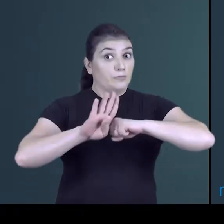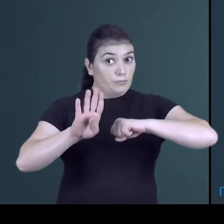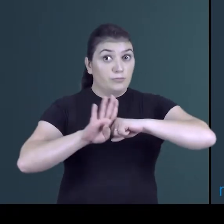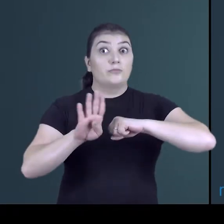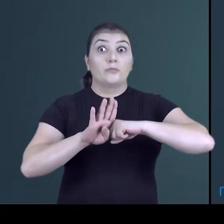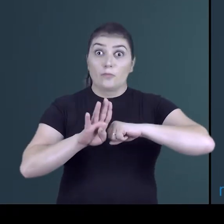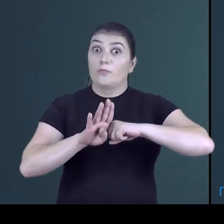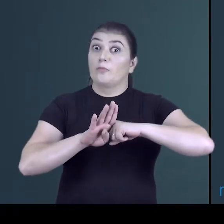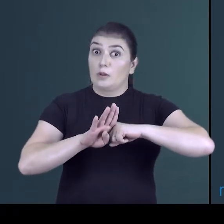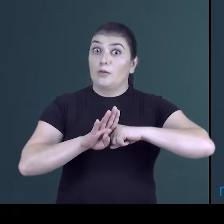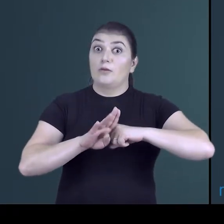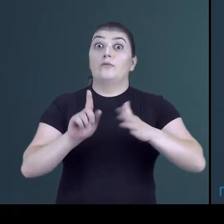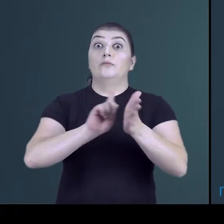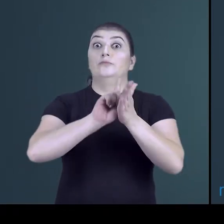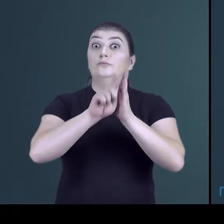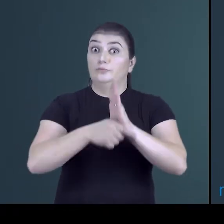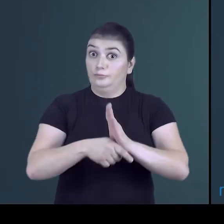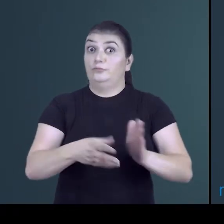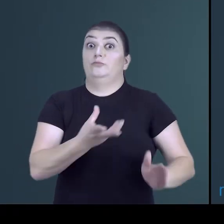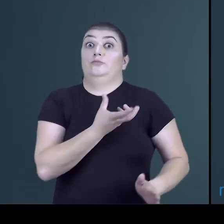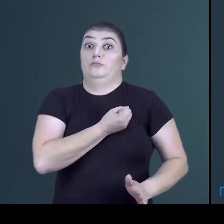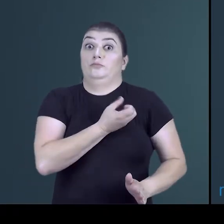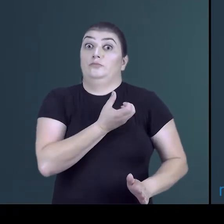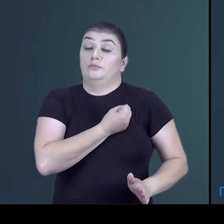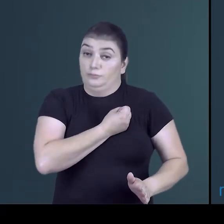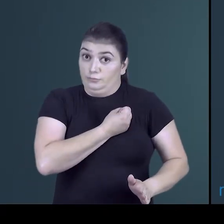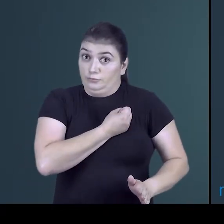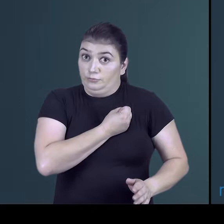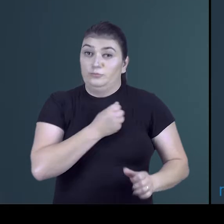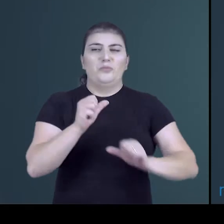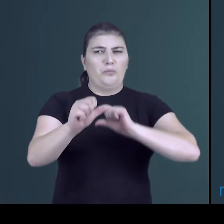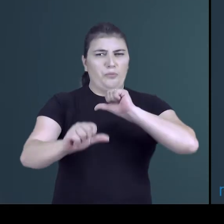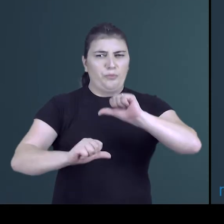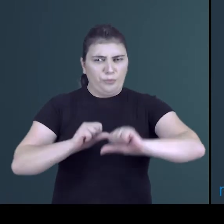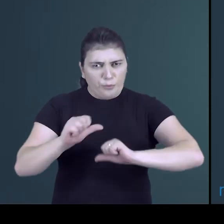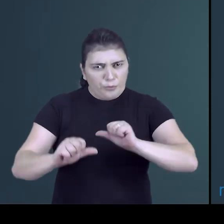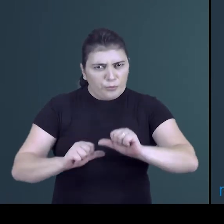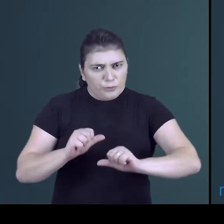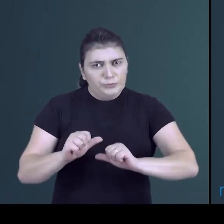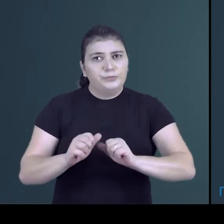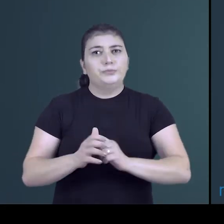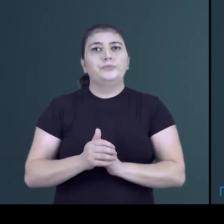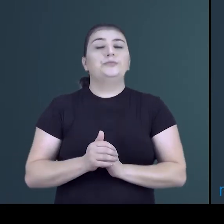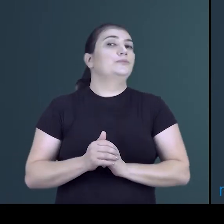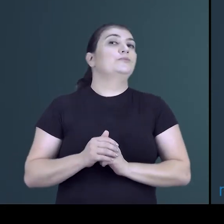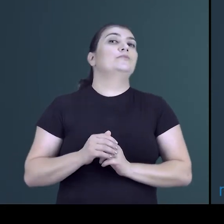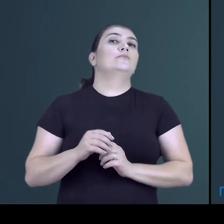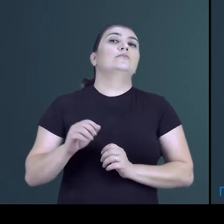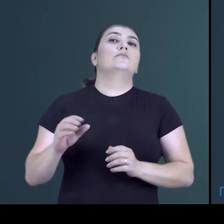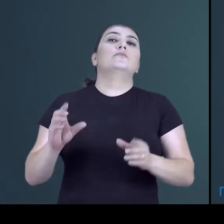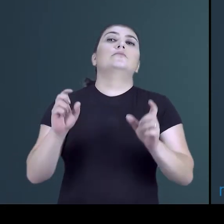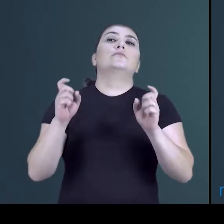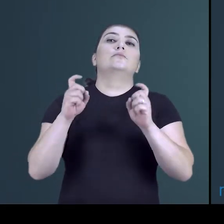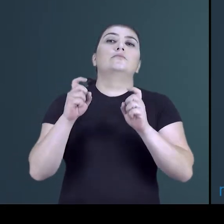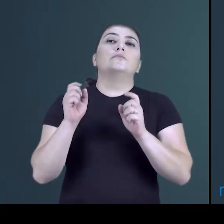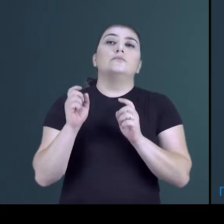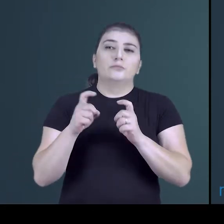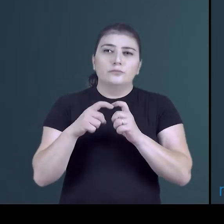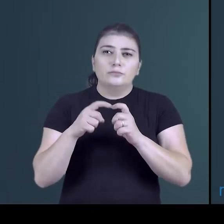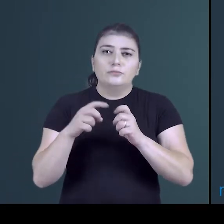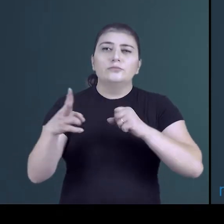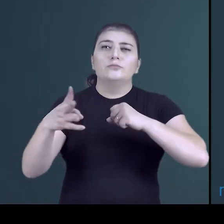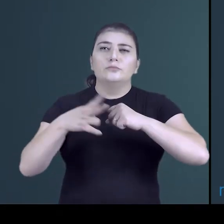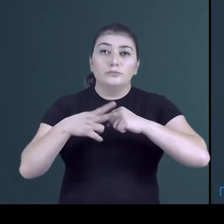com o substantivo, gênero e número. Única variação que o substantivo tem. Concordância